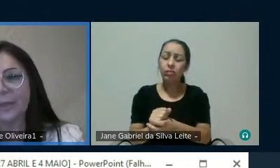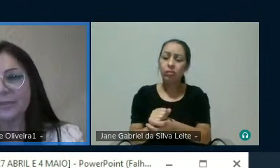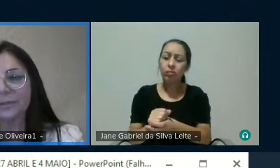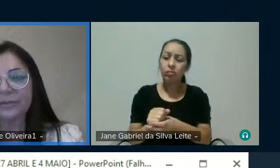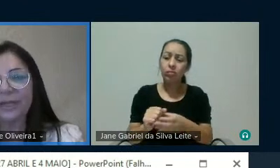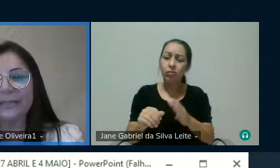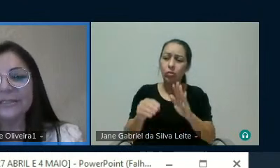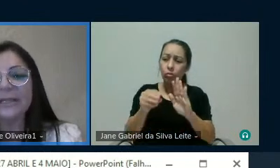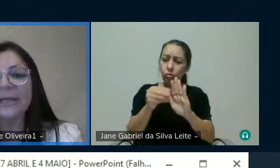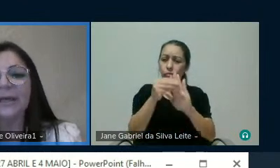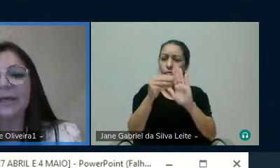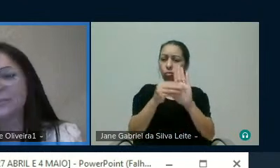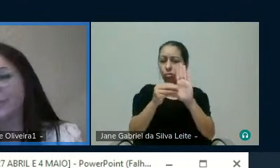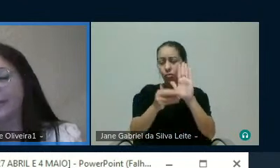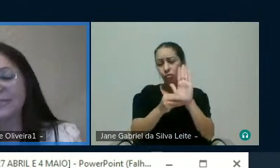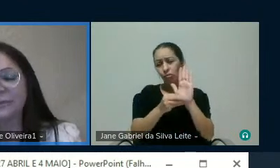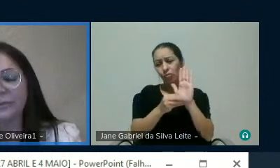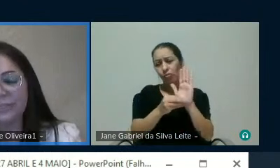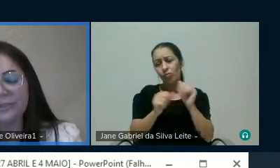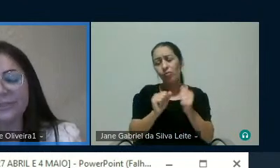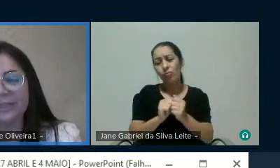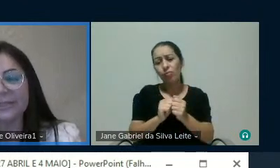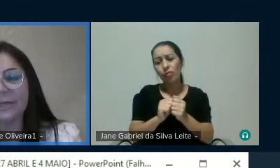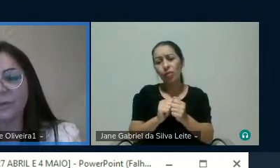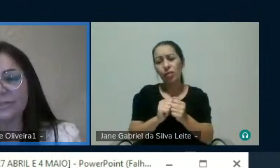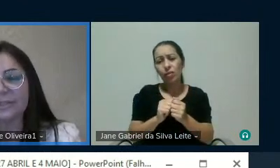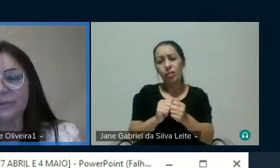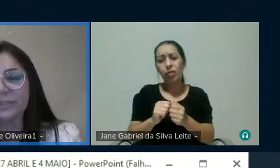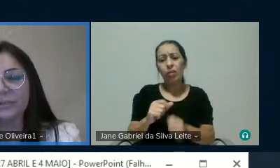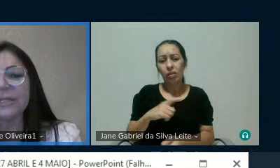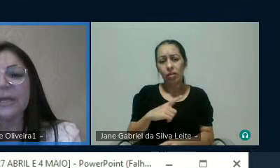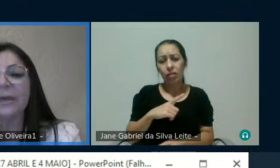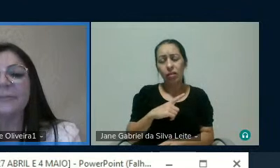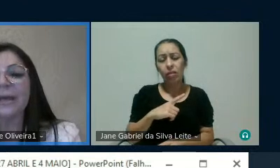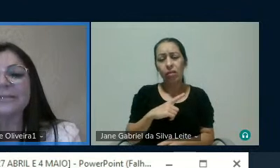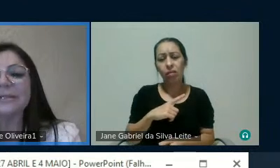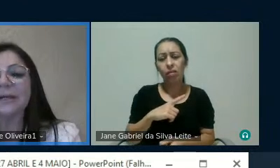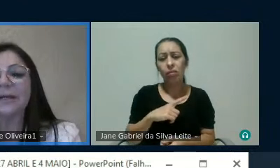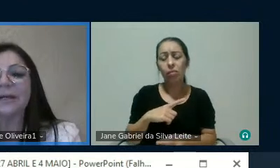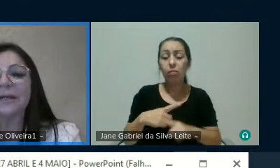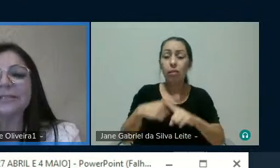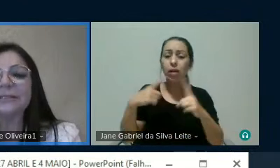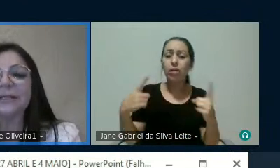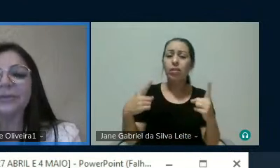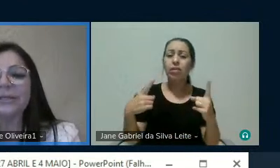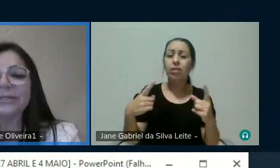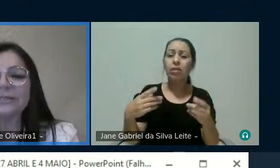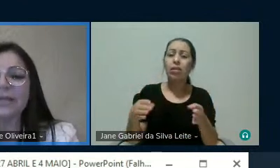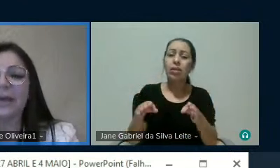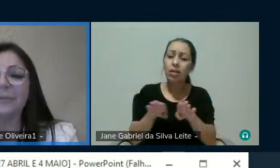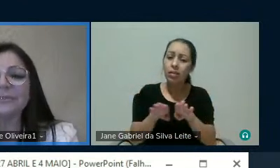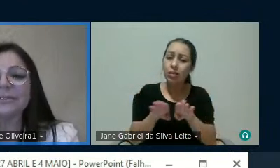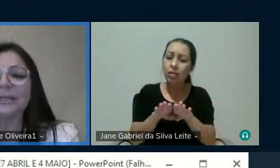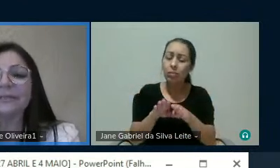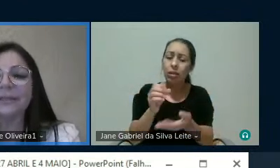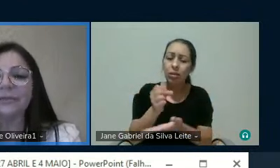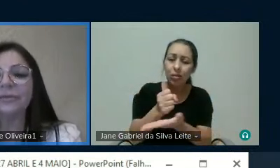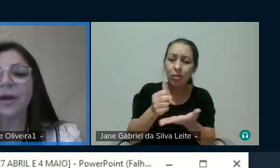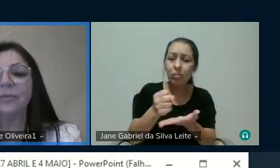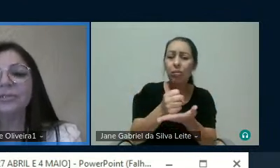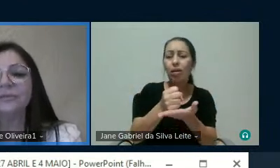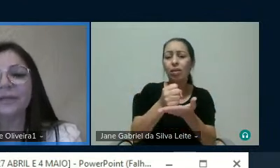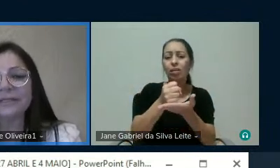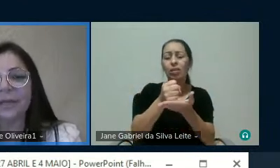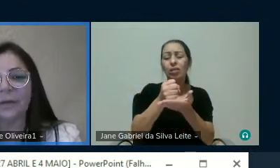esses aspectos culturais, aspectos linguísticos, né, recursos linguísticos, mas as literaturas acabam